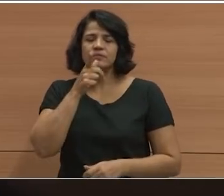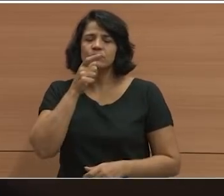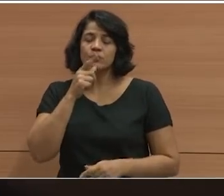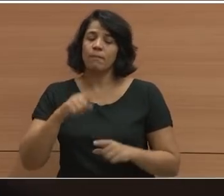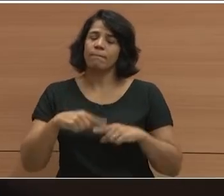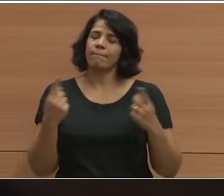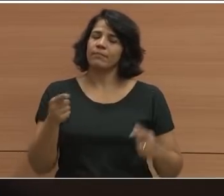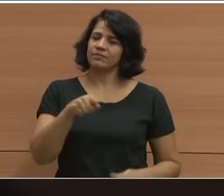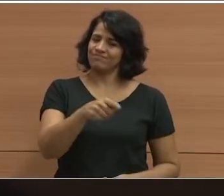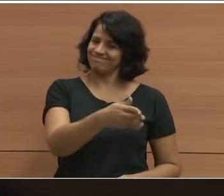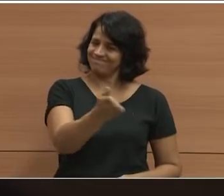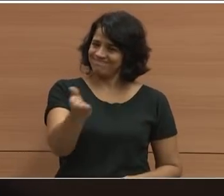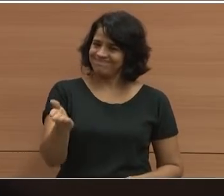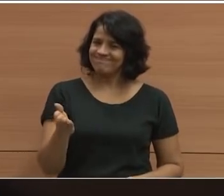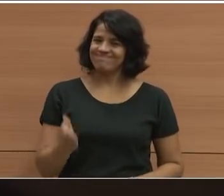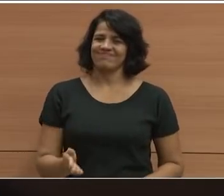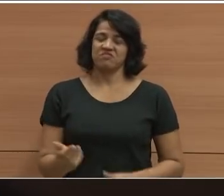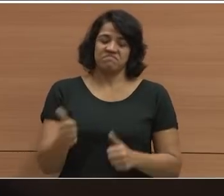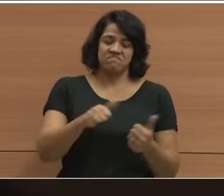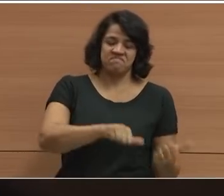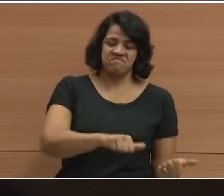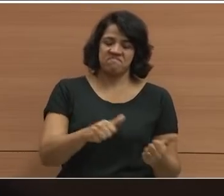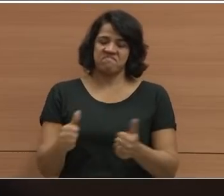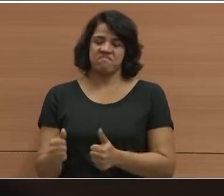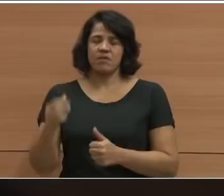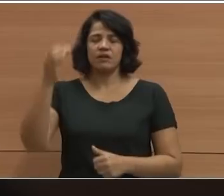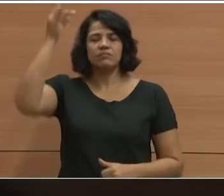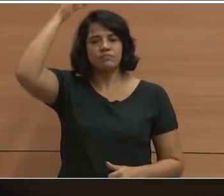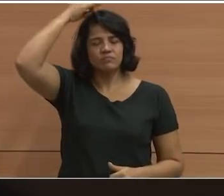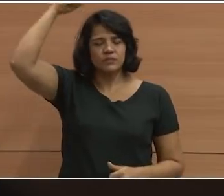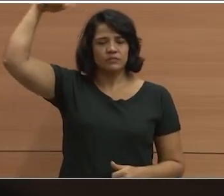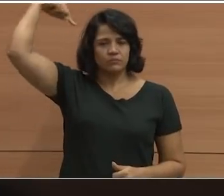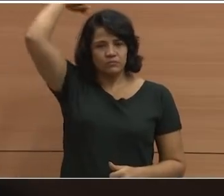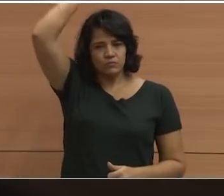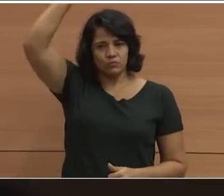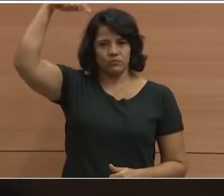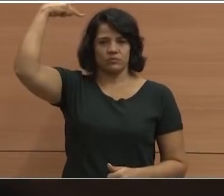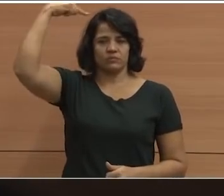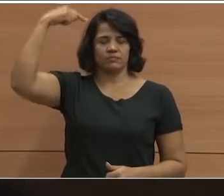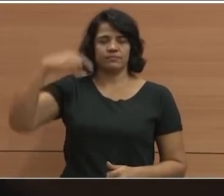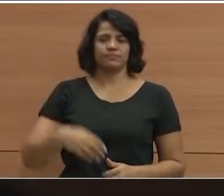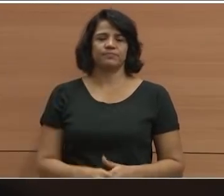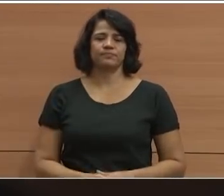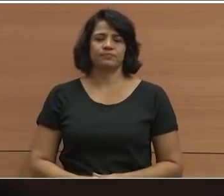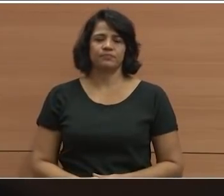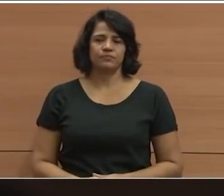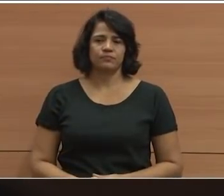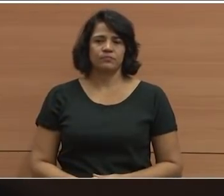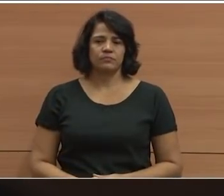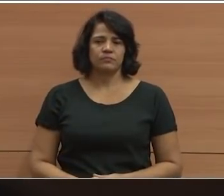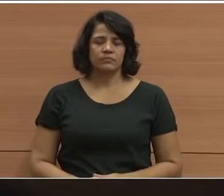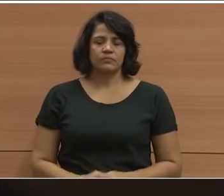batizados com o Espírito Santo, não muito depois desses dias. Então, irmãos,